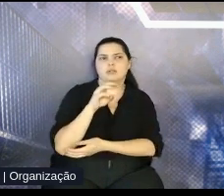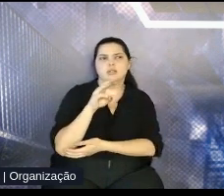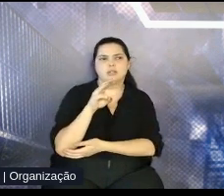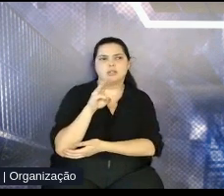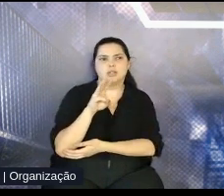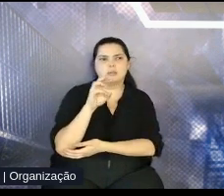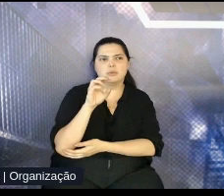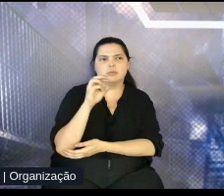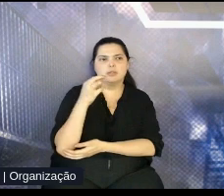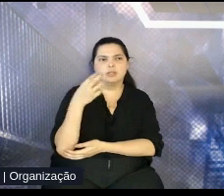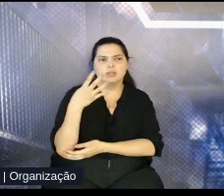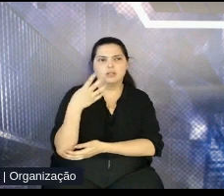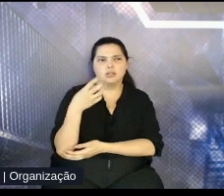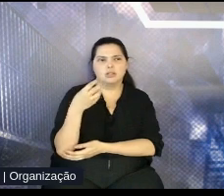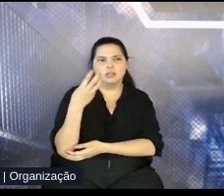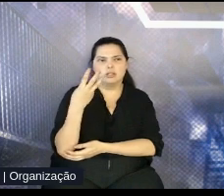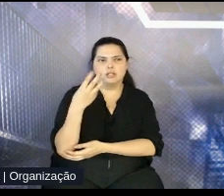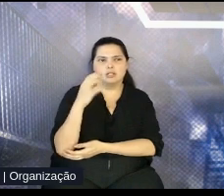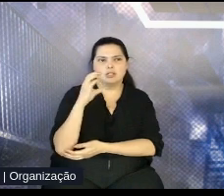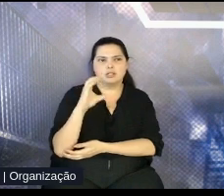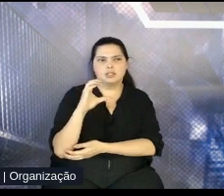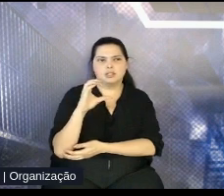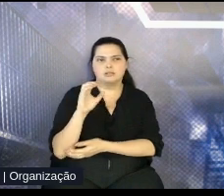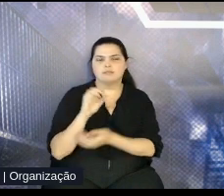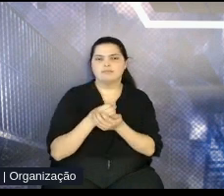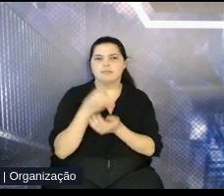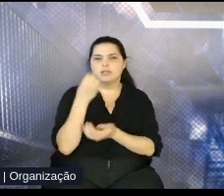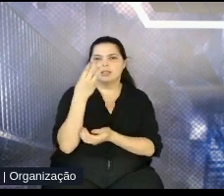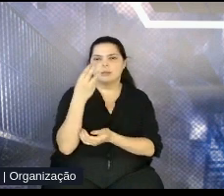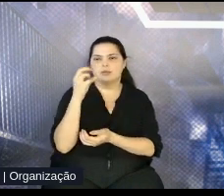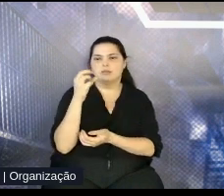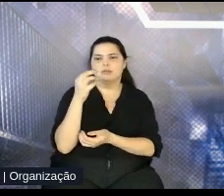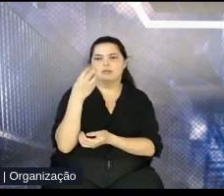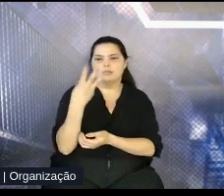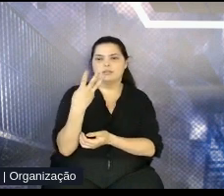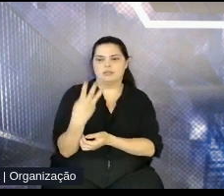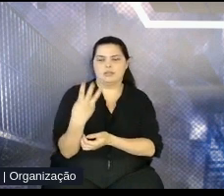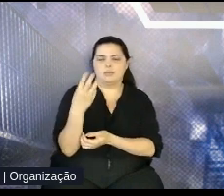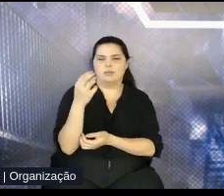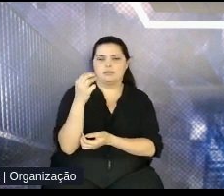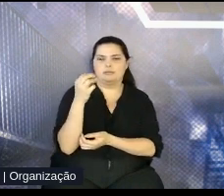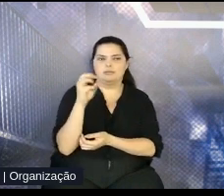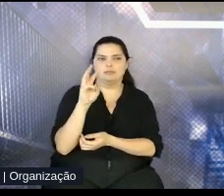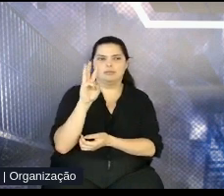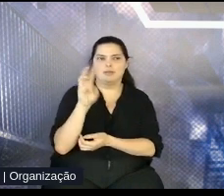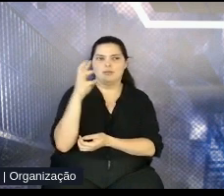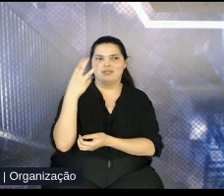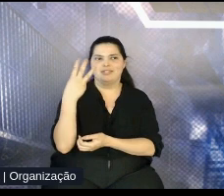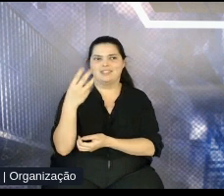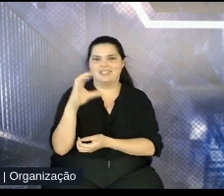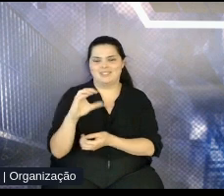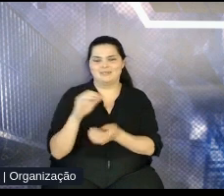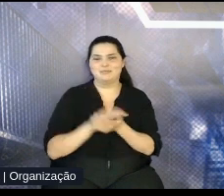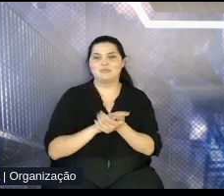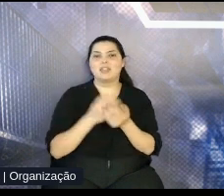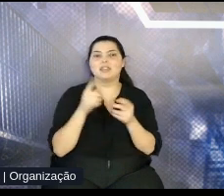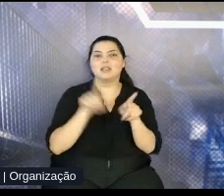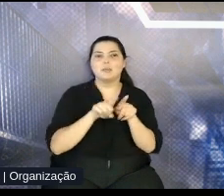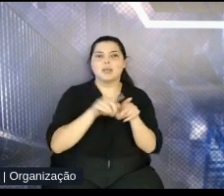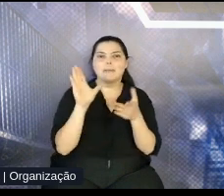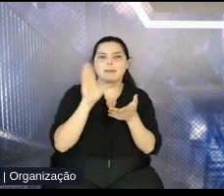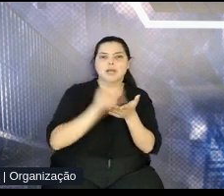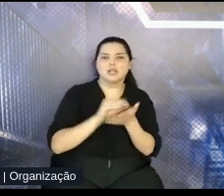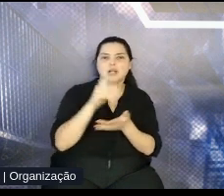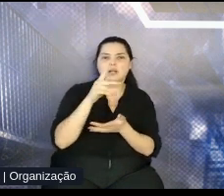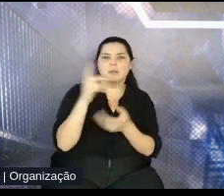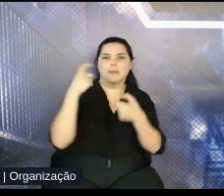tem outros validadores aí também, que vocês inclusive conseguem estar instalando como plugin no Google Chrome, para conseguir estar fazendo essas